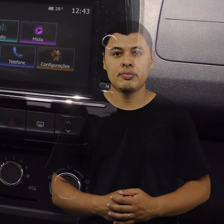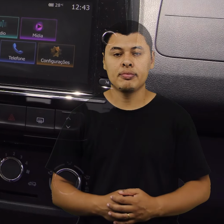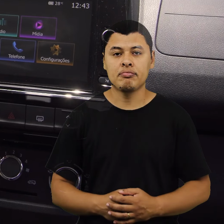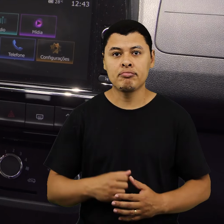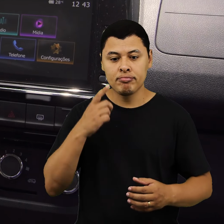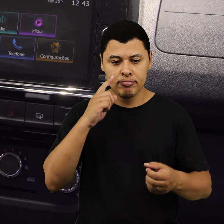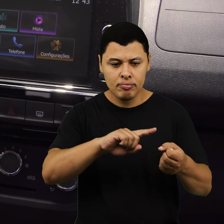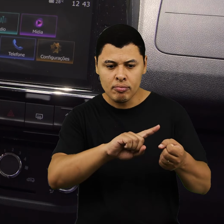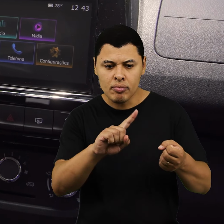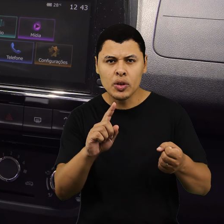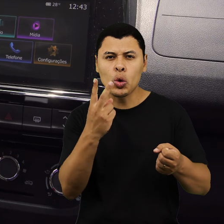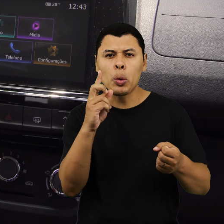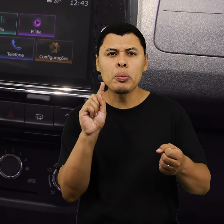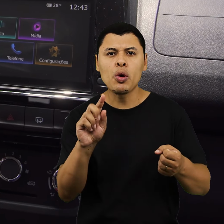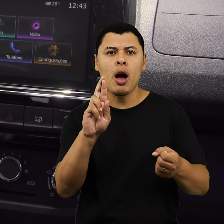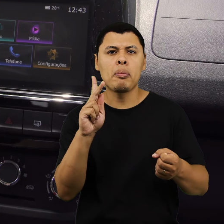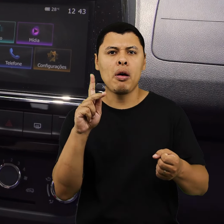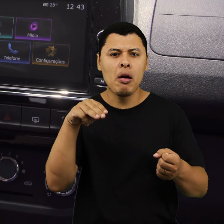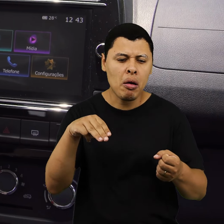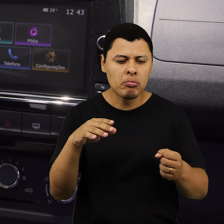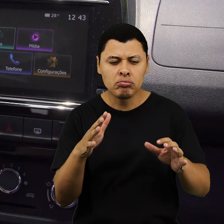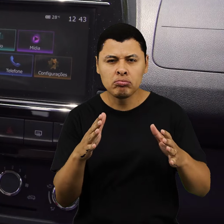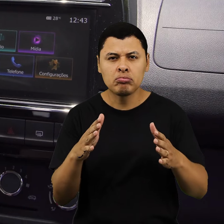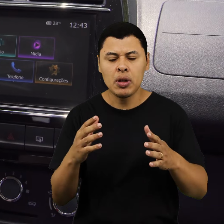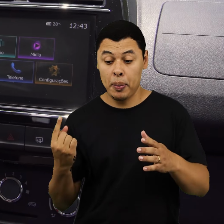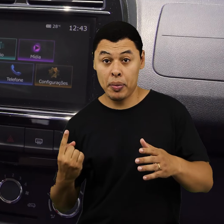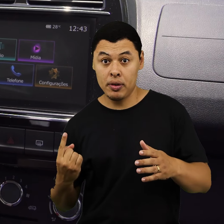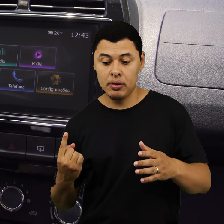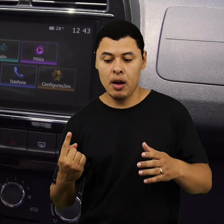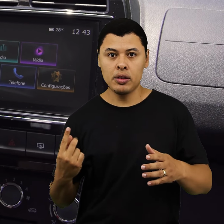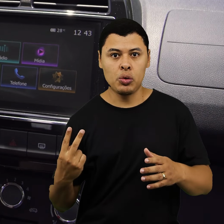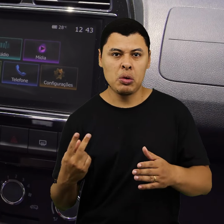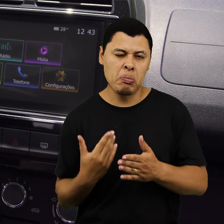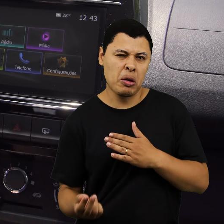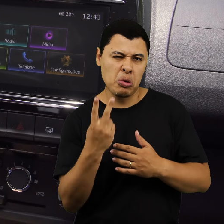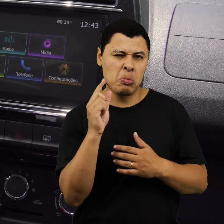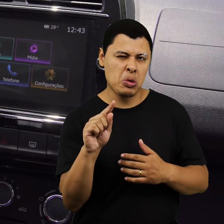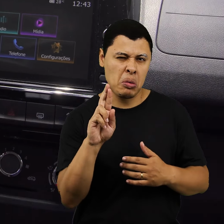Perde 2.000 RPM, um pouquinho mais aí, de primeira para segunda.